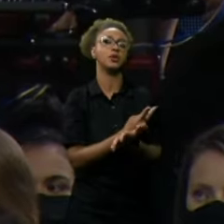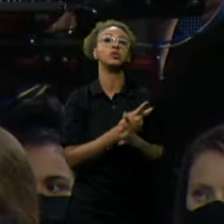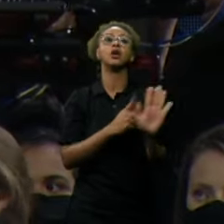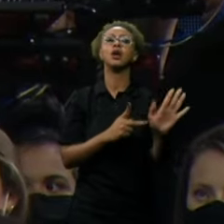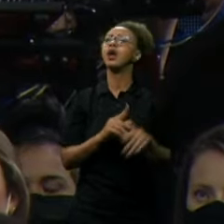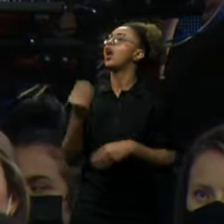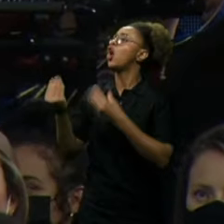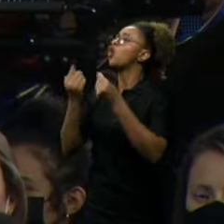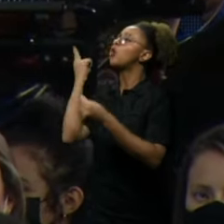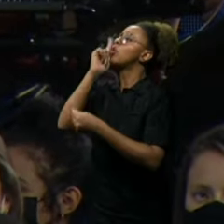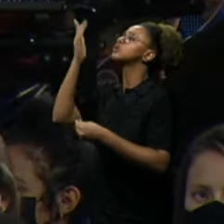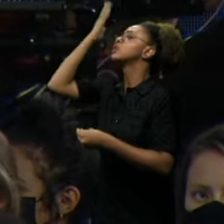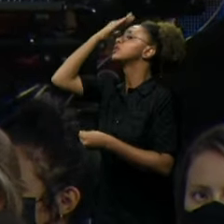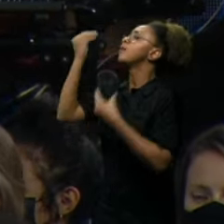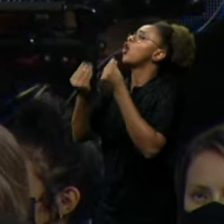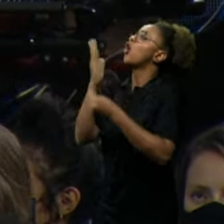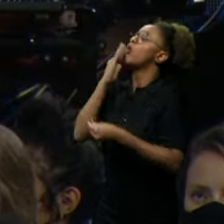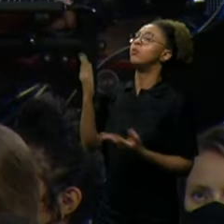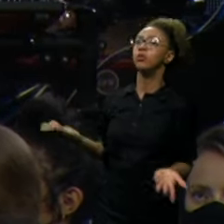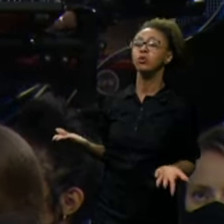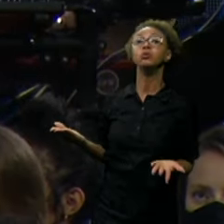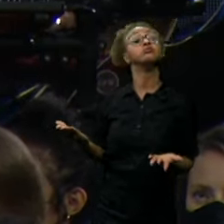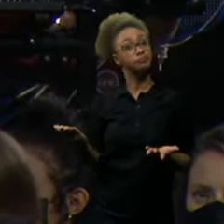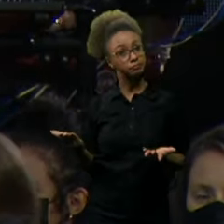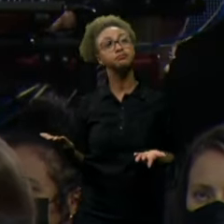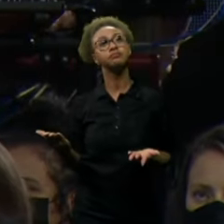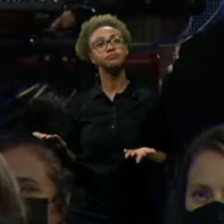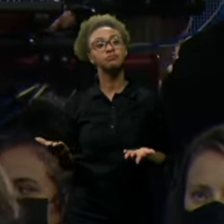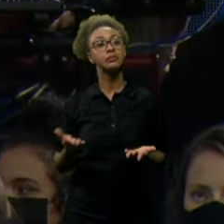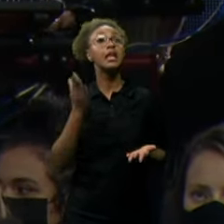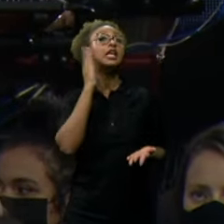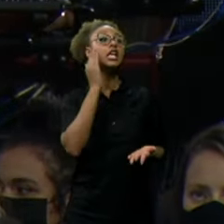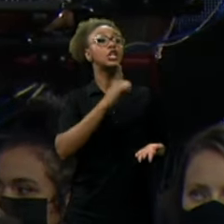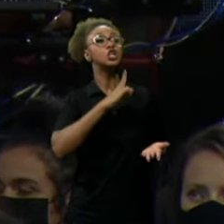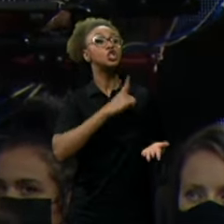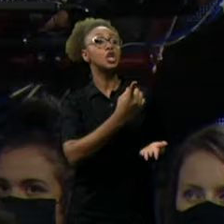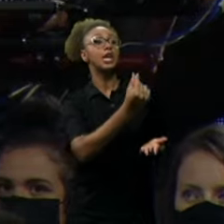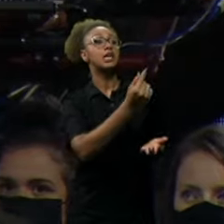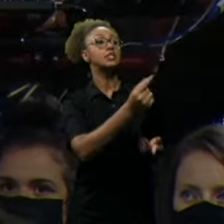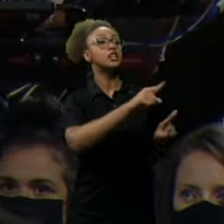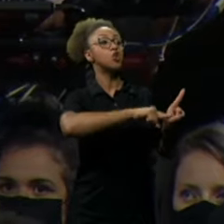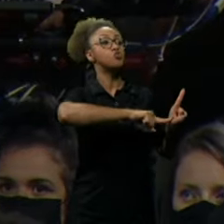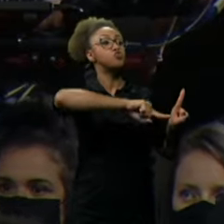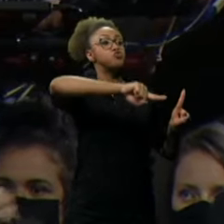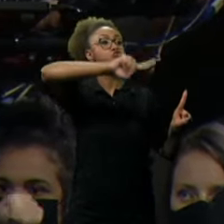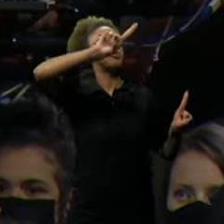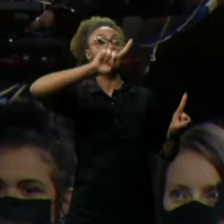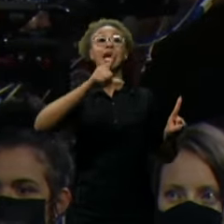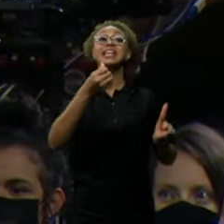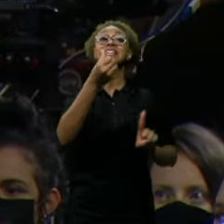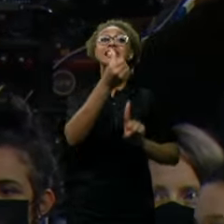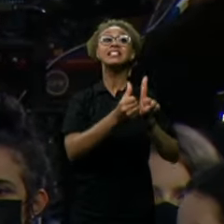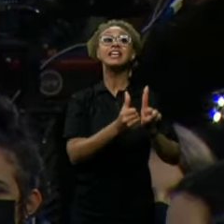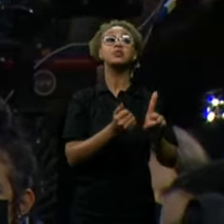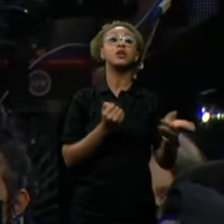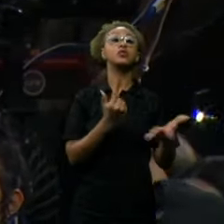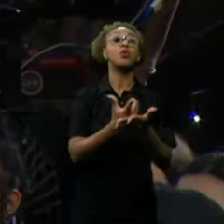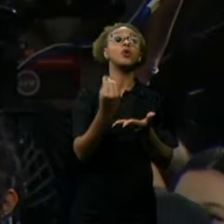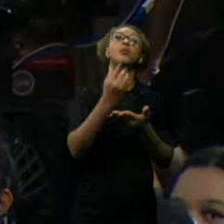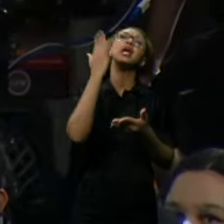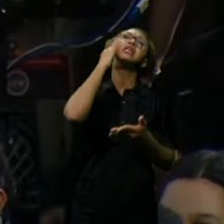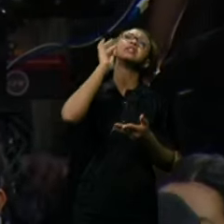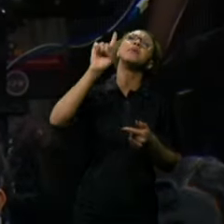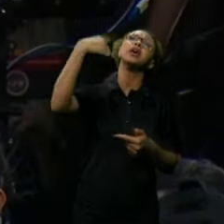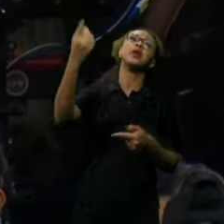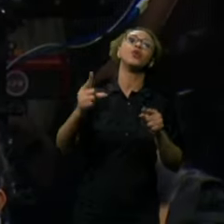do céu perguntava que uma descarga que sabia sabe o que sabia que essa ação aqui tava baixa em seis meses ele comprou porque depois de seis meses daqui é ficar alto